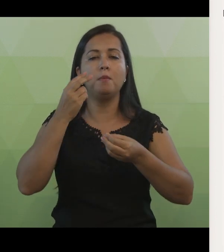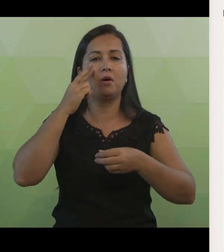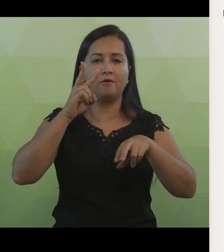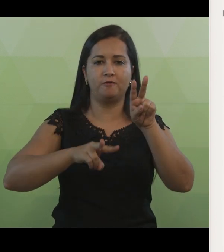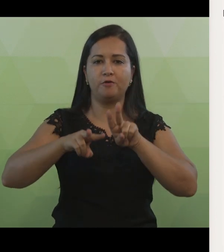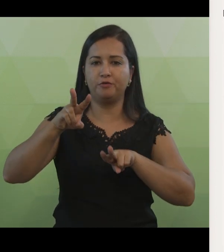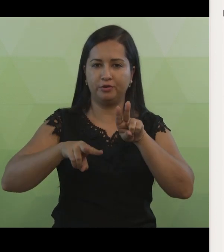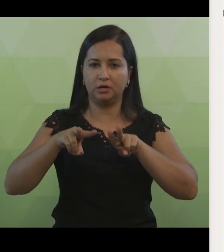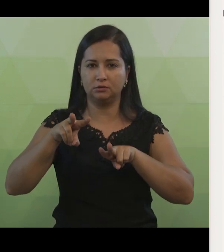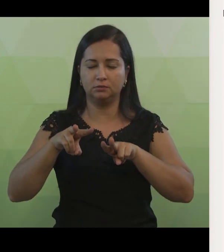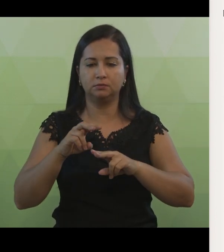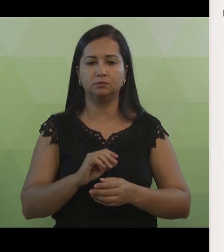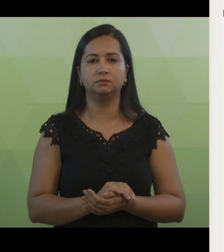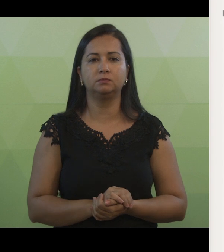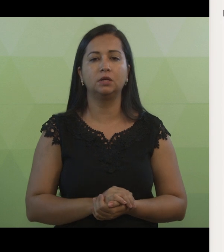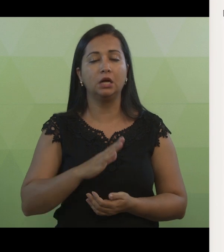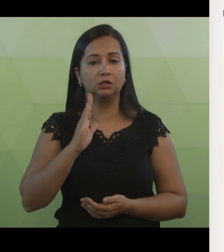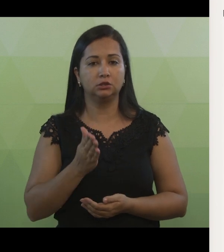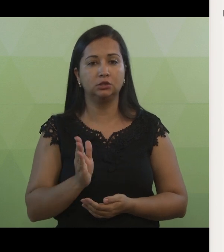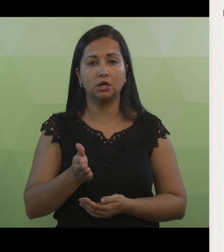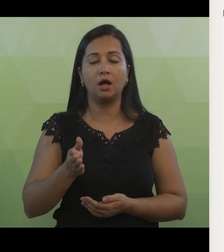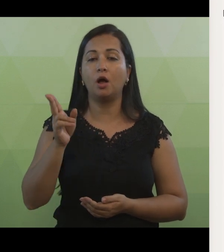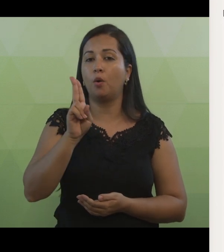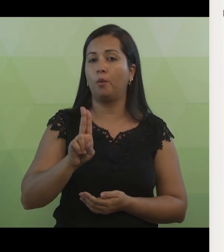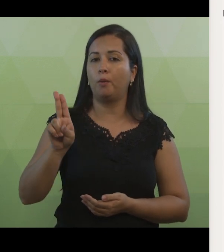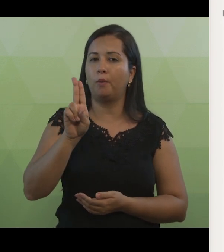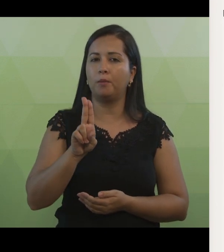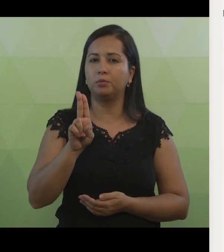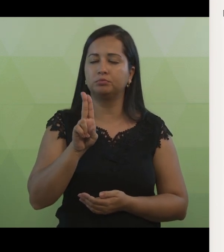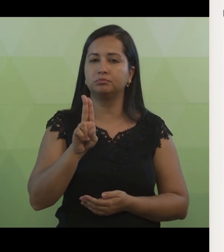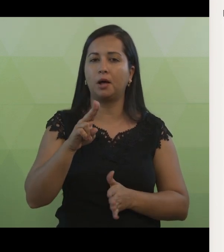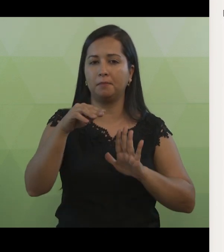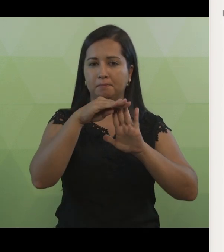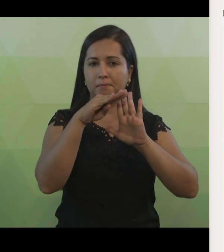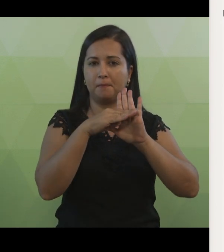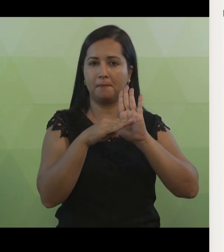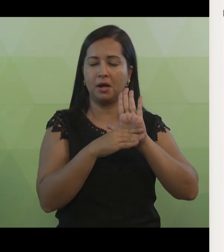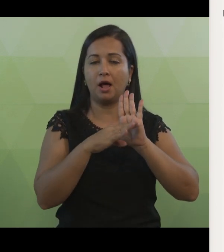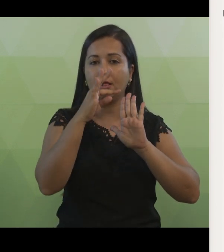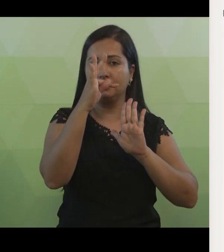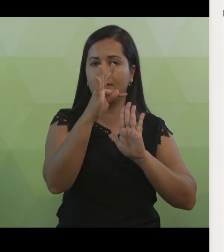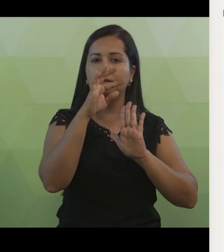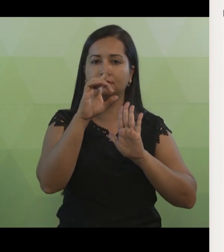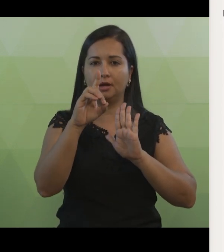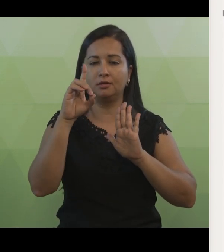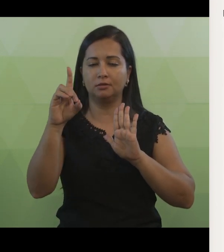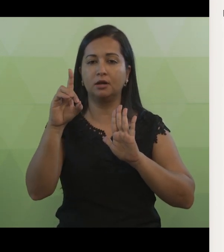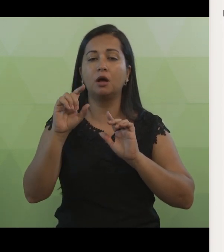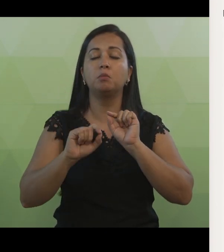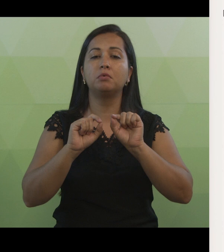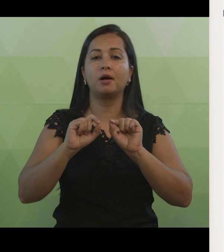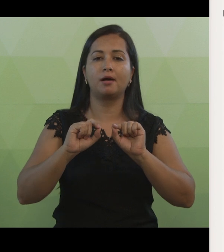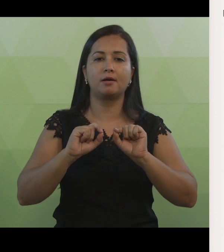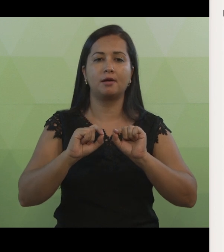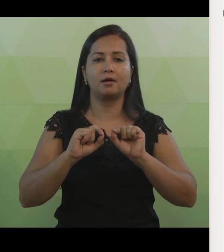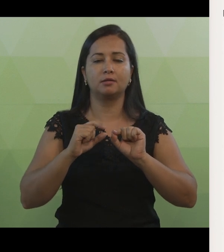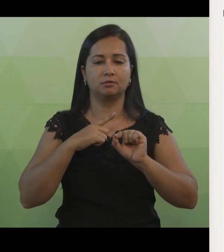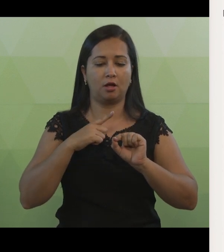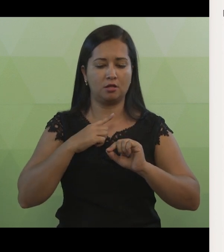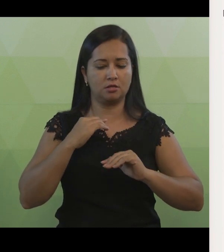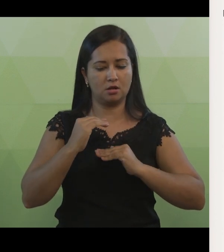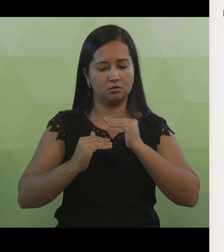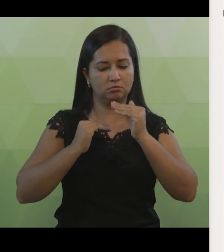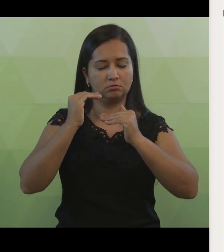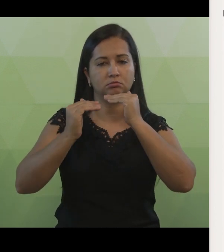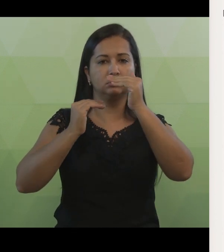verificação. Já usar paradigmas como TDD, que é desenvolvimento orientado a testes.